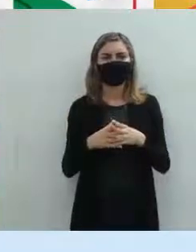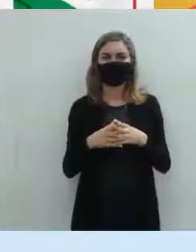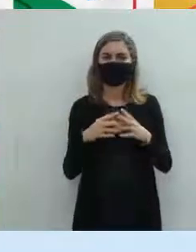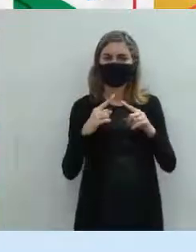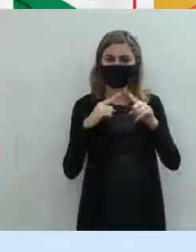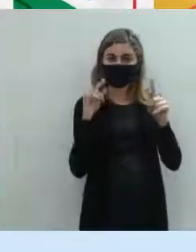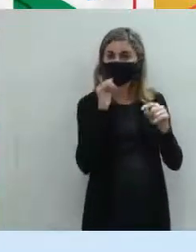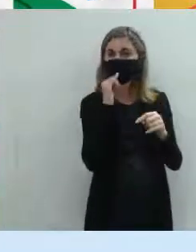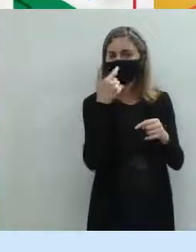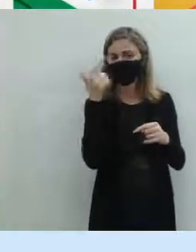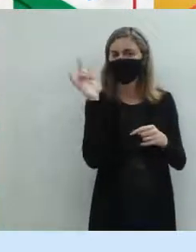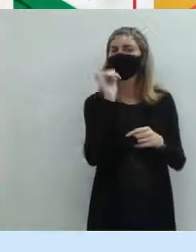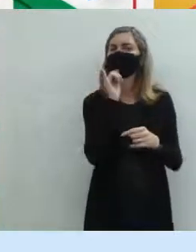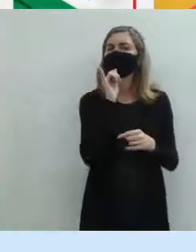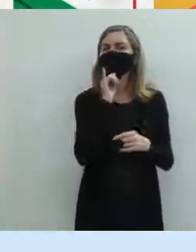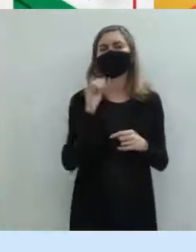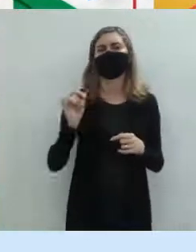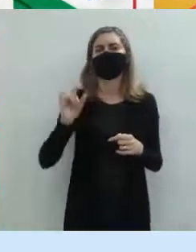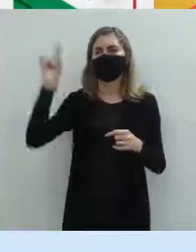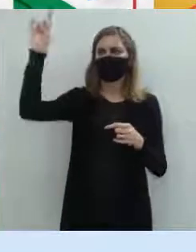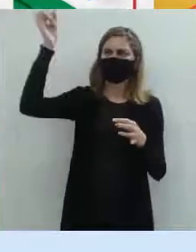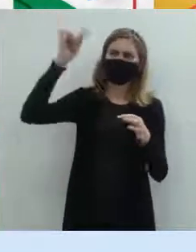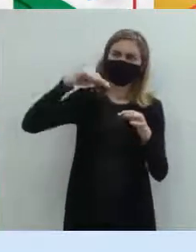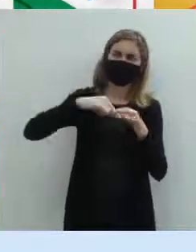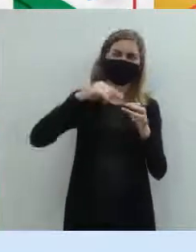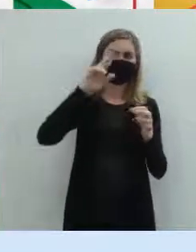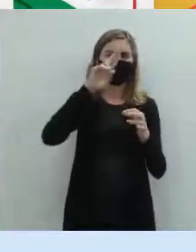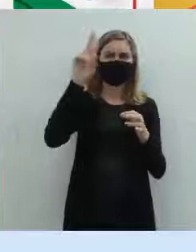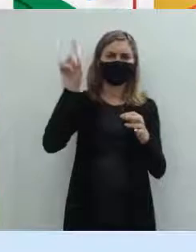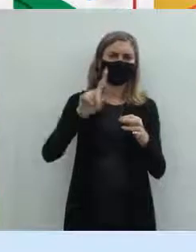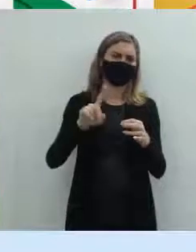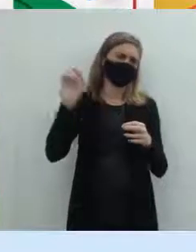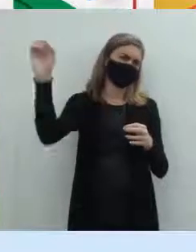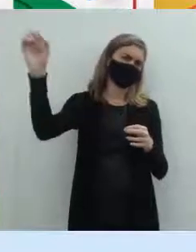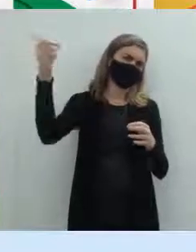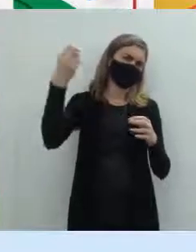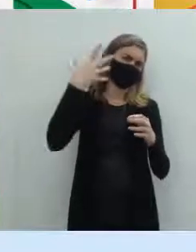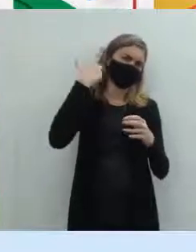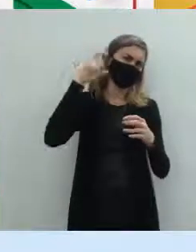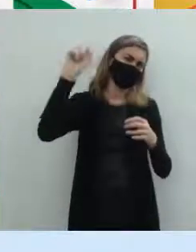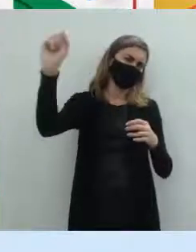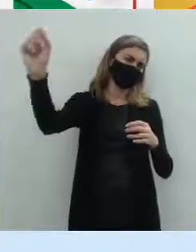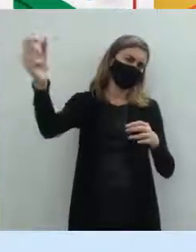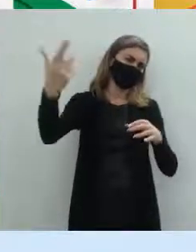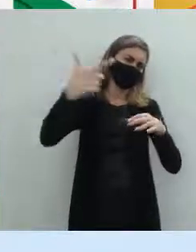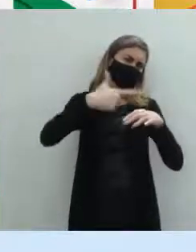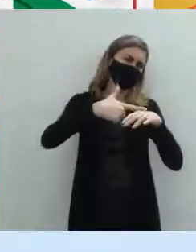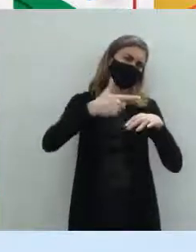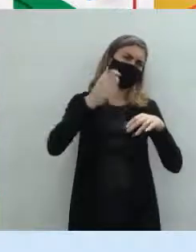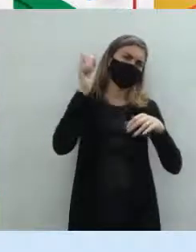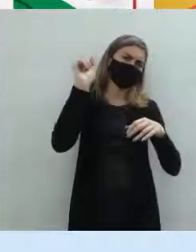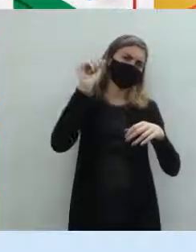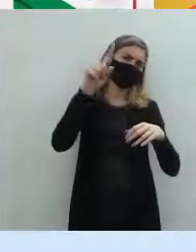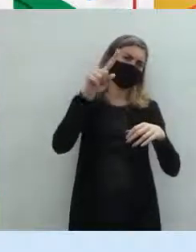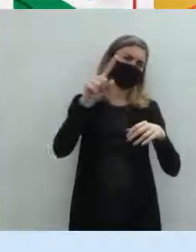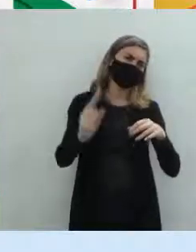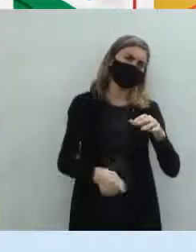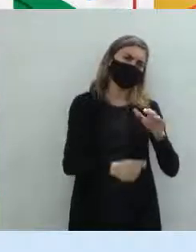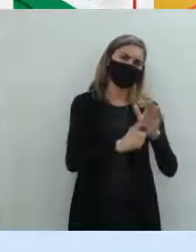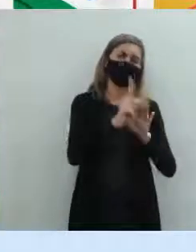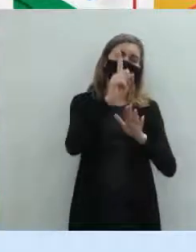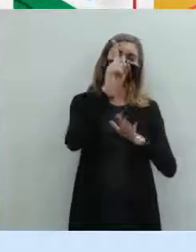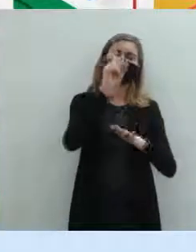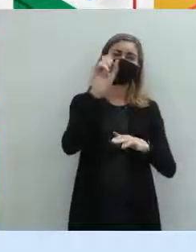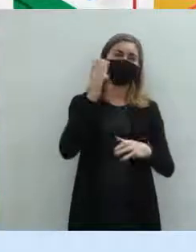mais um exemplo. Os raios de luz do sol batem numa placa azul e reflete apenas o